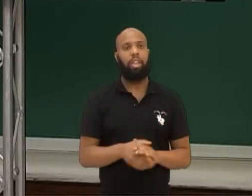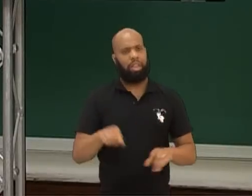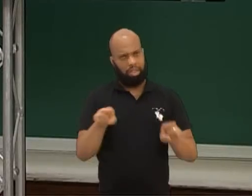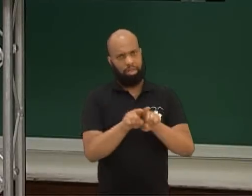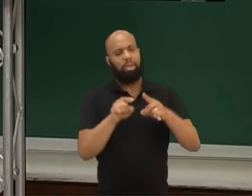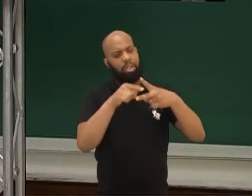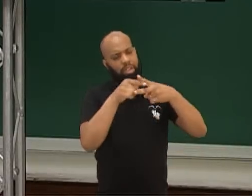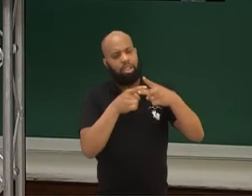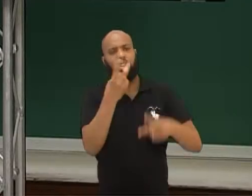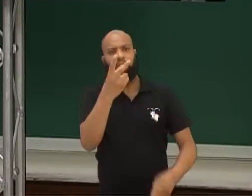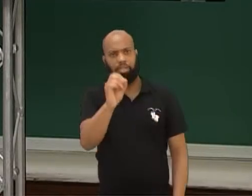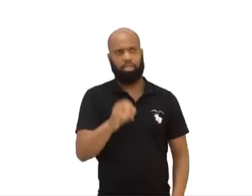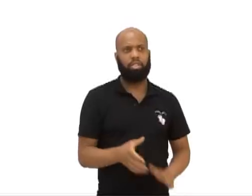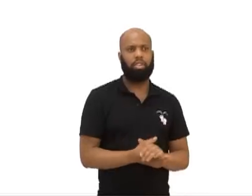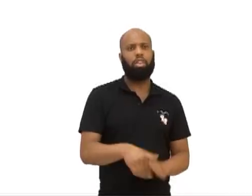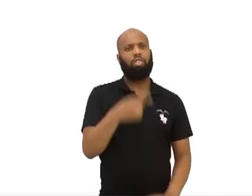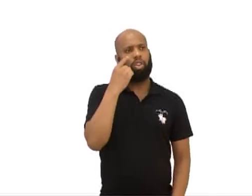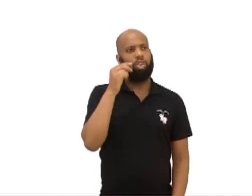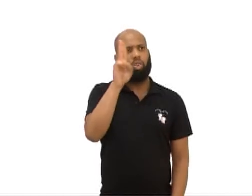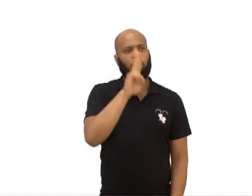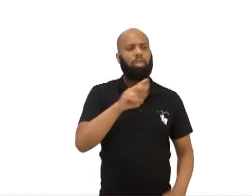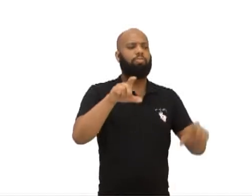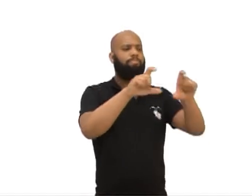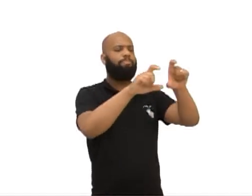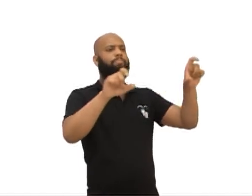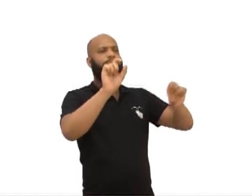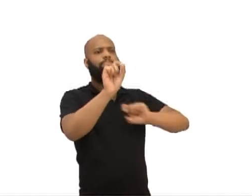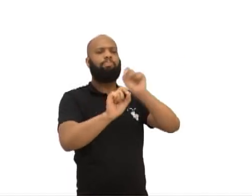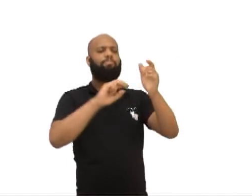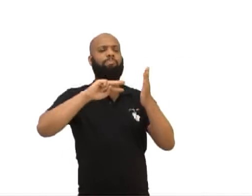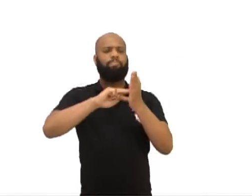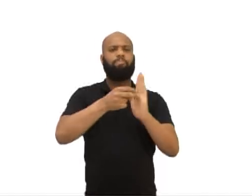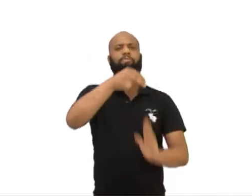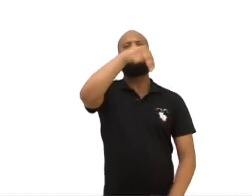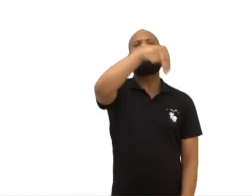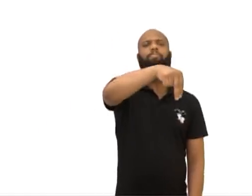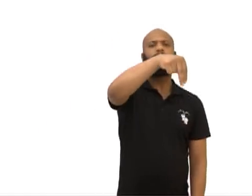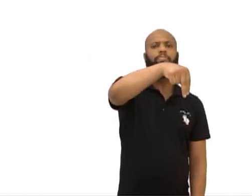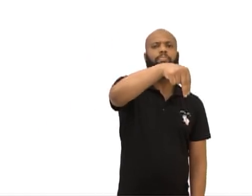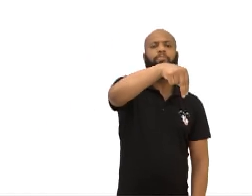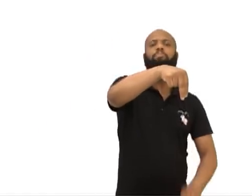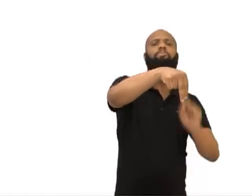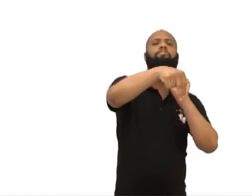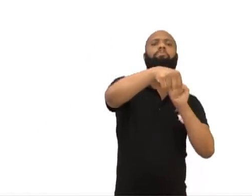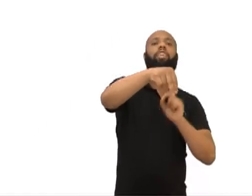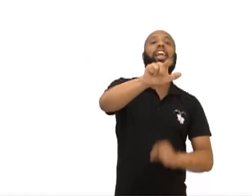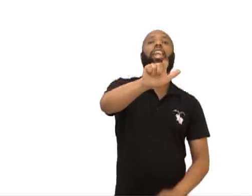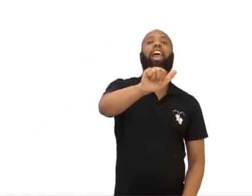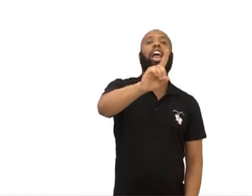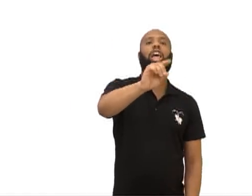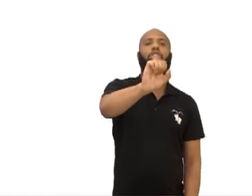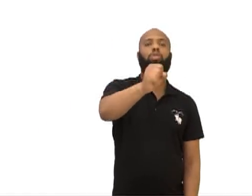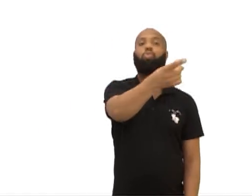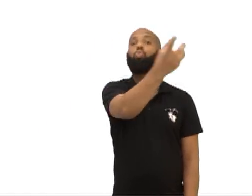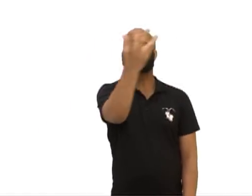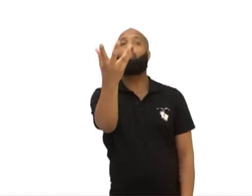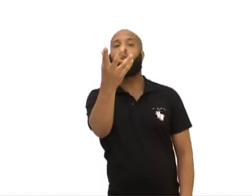ó, usando a expressão que a gente viu. Bom, o que é o N? Ah, professora, N significa número de lados. Então, a gente vai